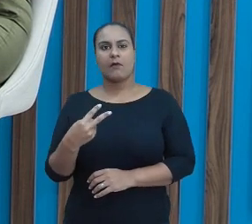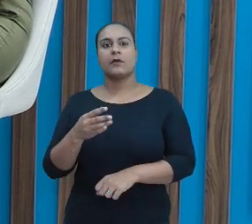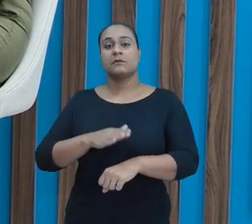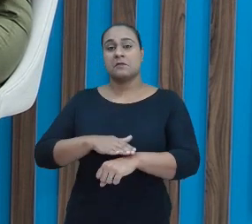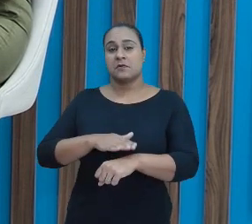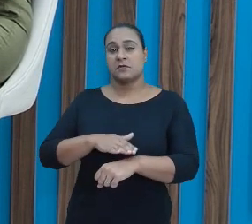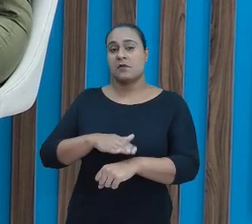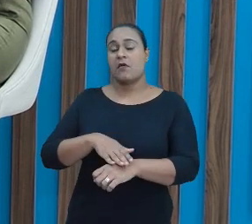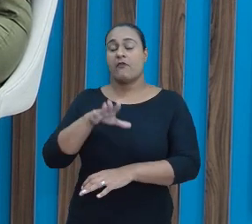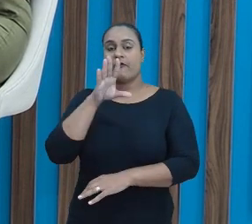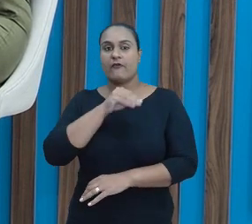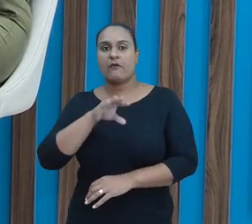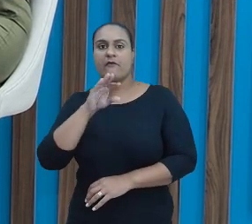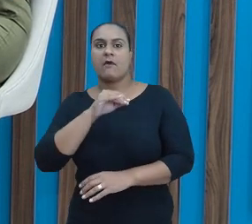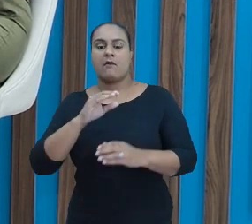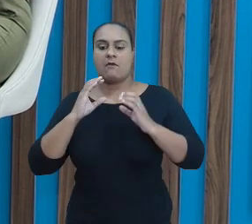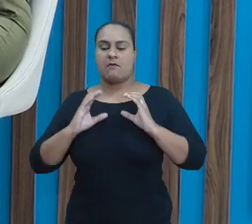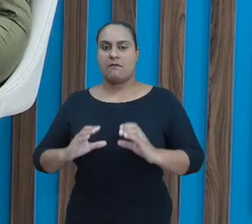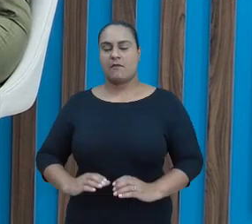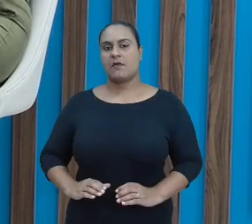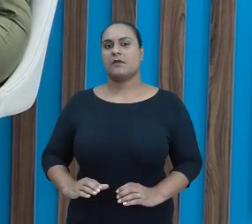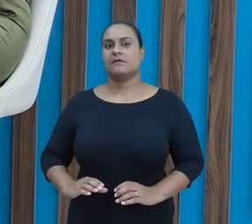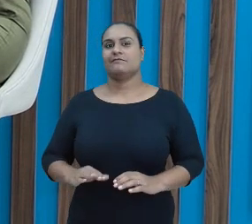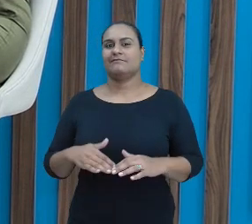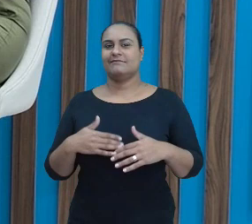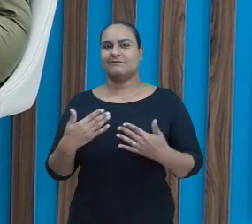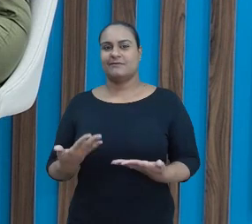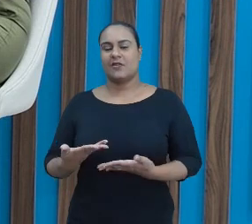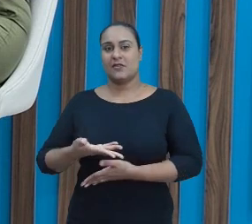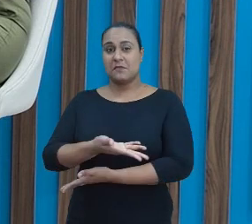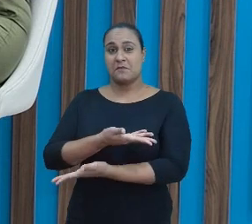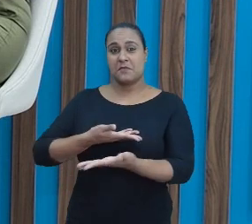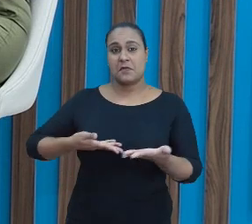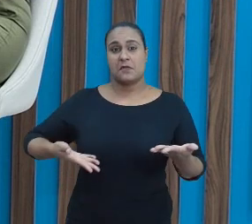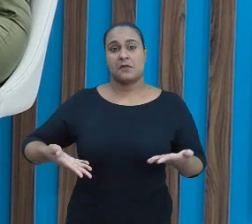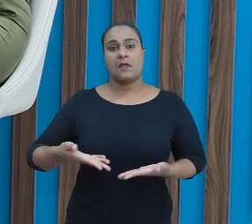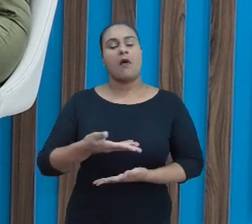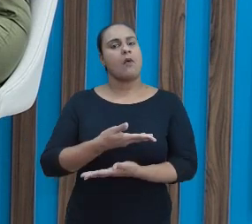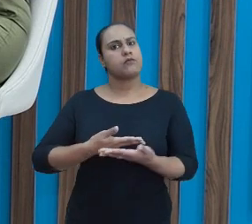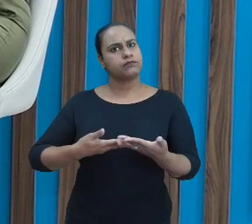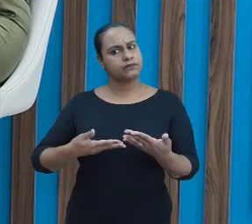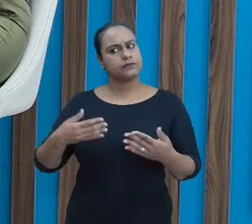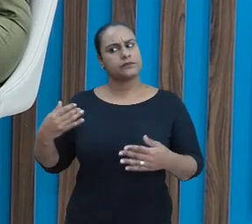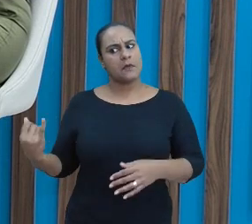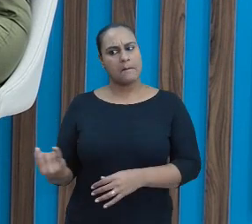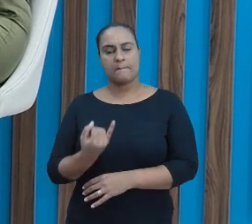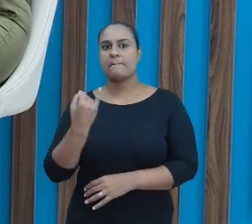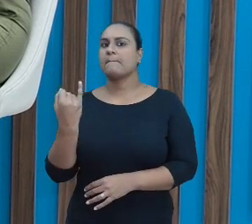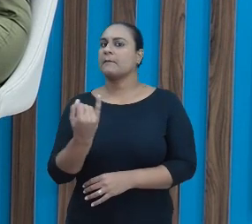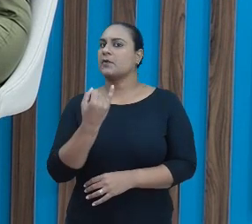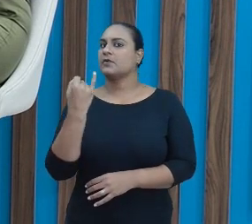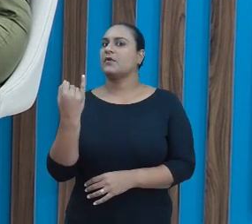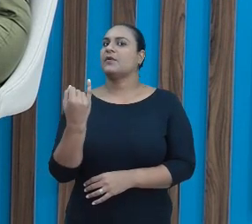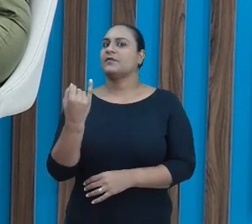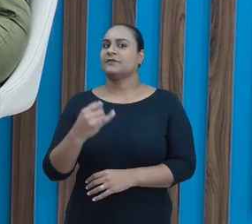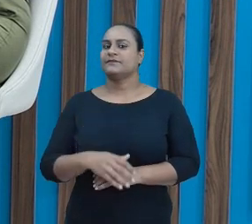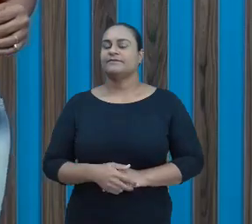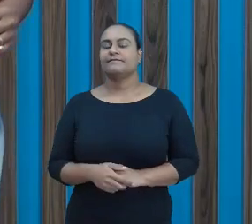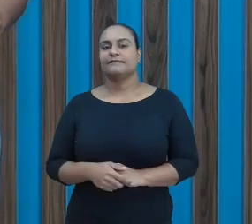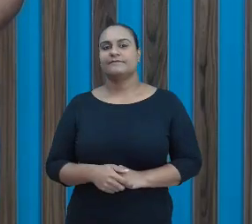de fala, situações de comportamento. Então, esse conviver torna-se bastante rico nessa faixa etária, né, da educação